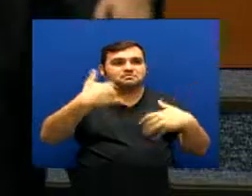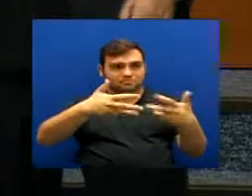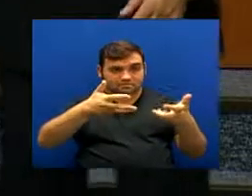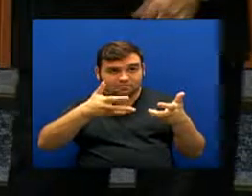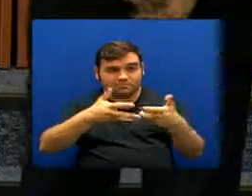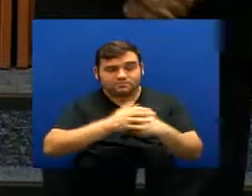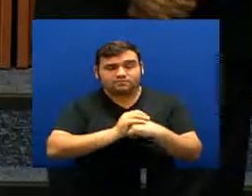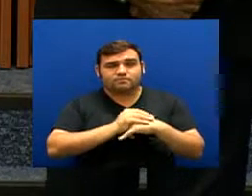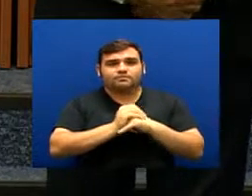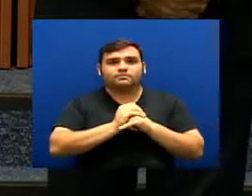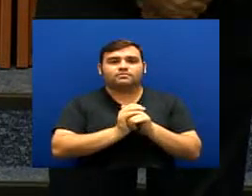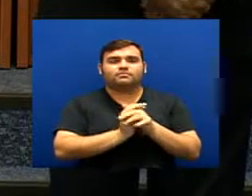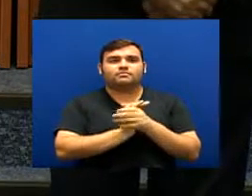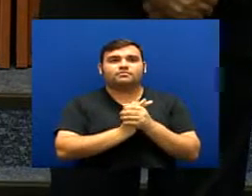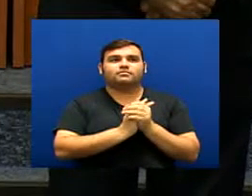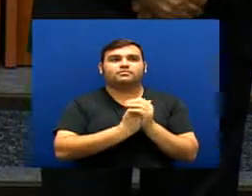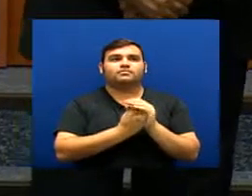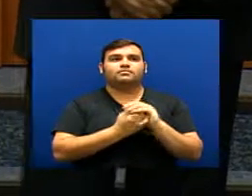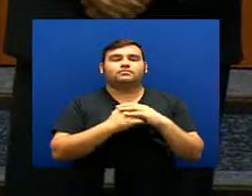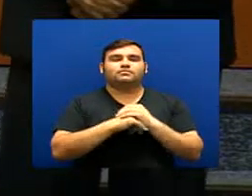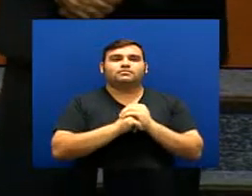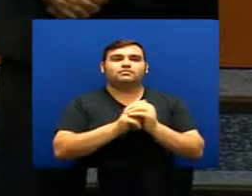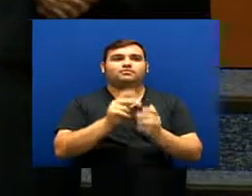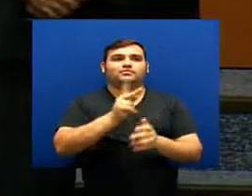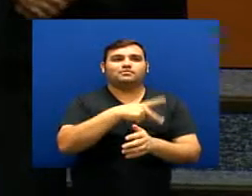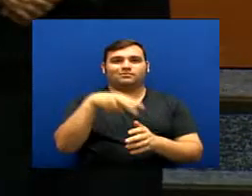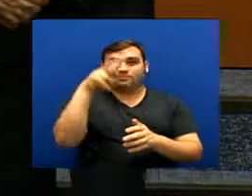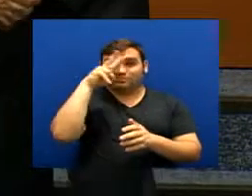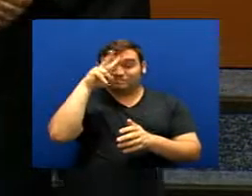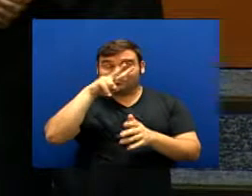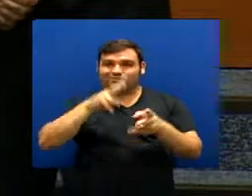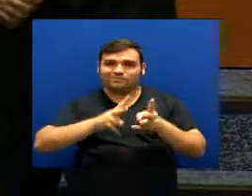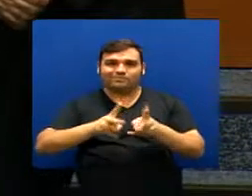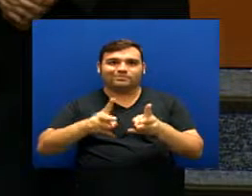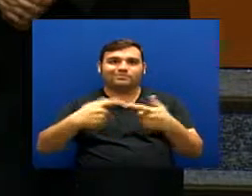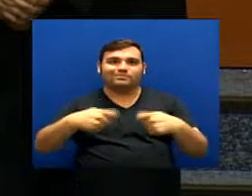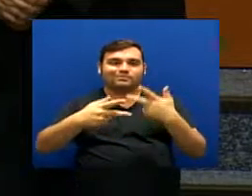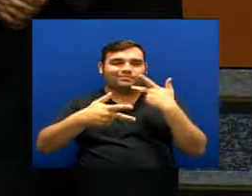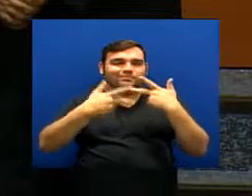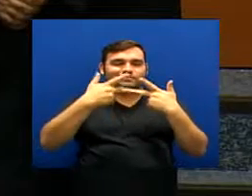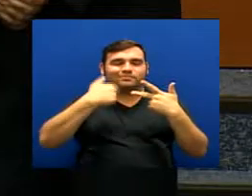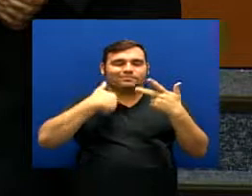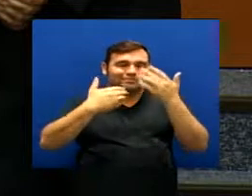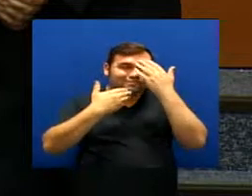a planejar nossos passos, e para os gestores, para os homens públicos, seria bom